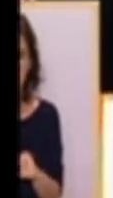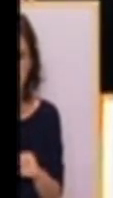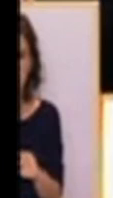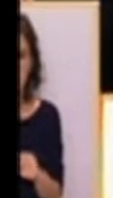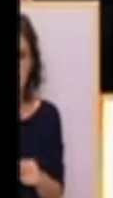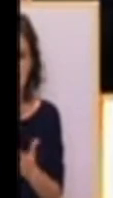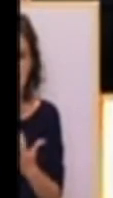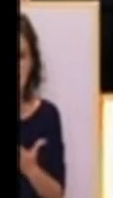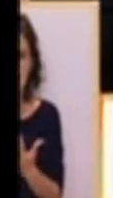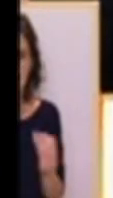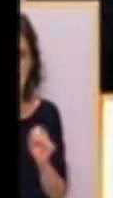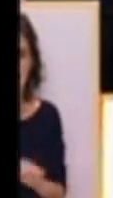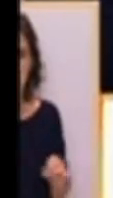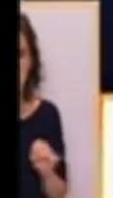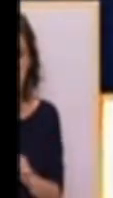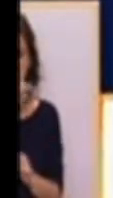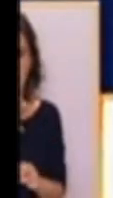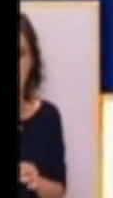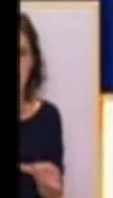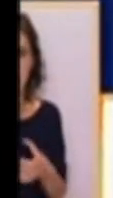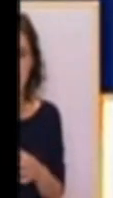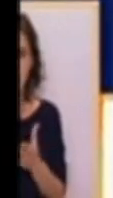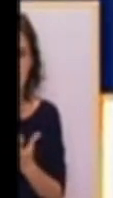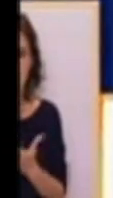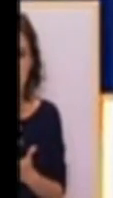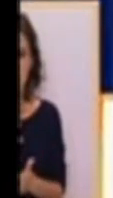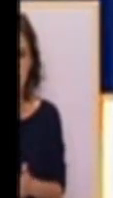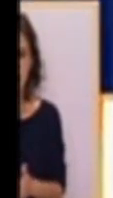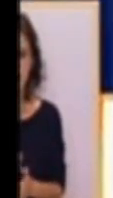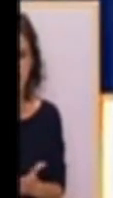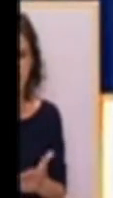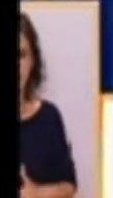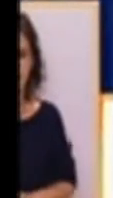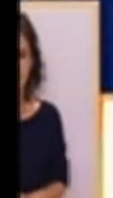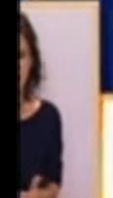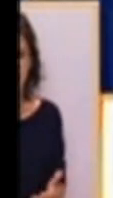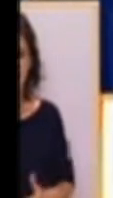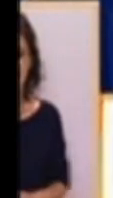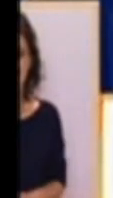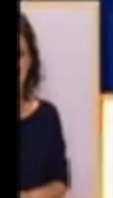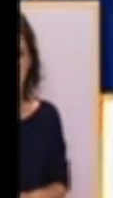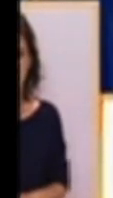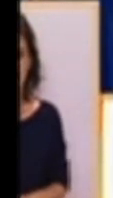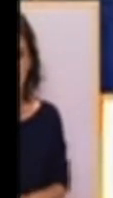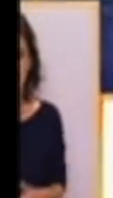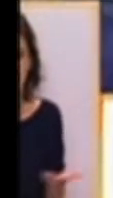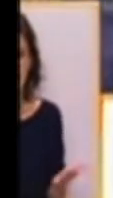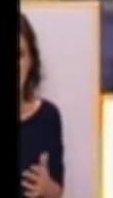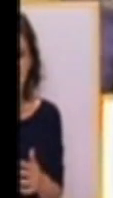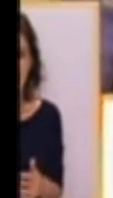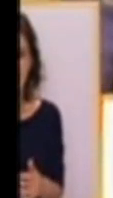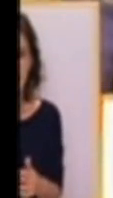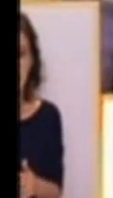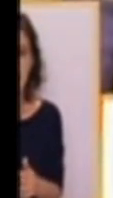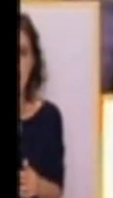nenhum português? Não existe nenhum cantor português na companhia. Olha, eu não disse, olha a posse. Olha para isto. A Beyoncé ao